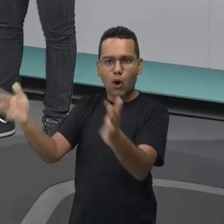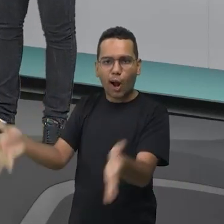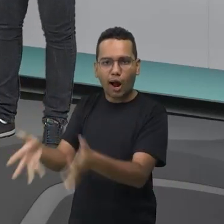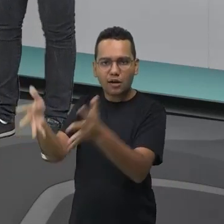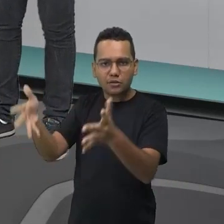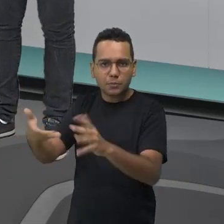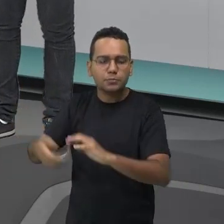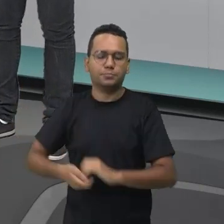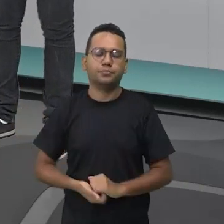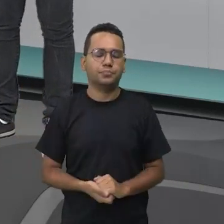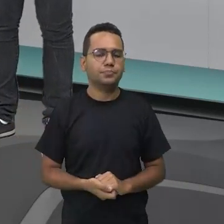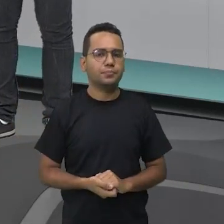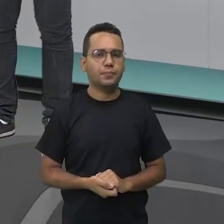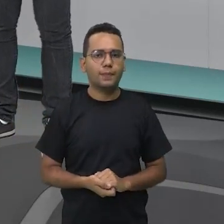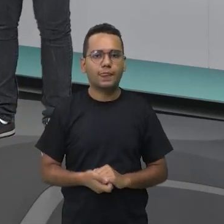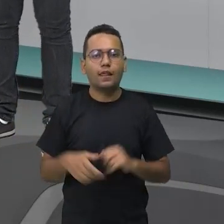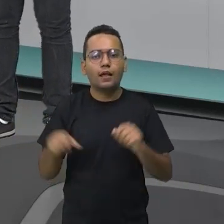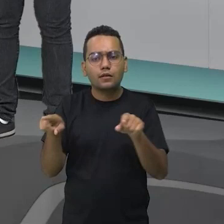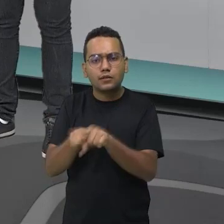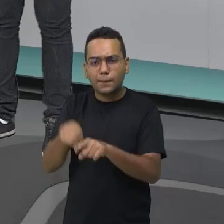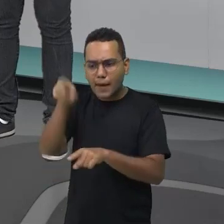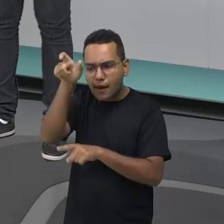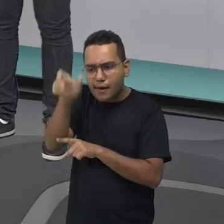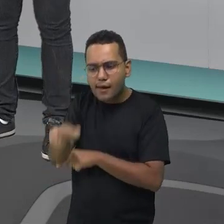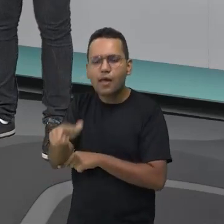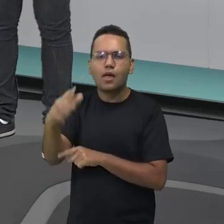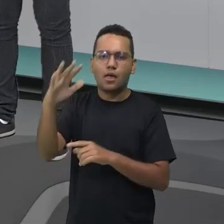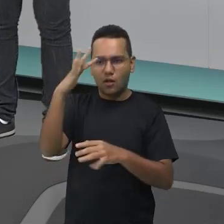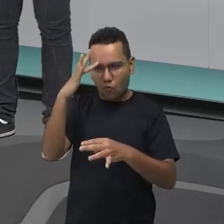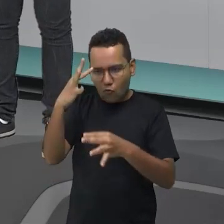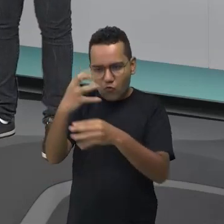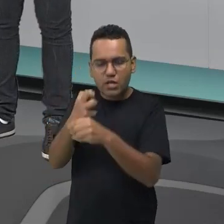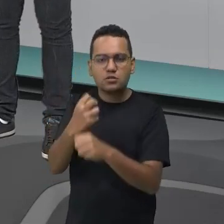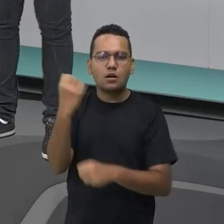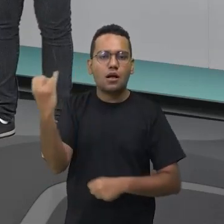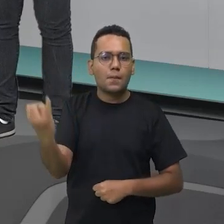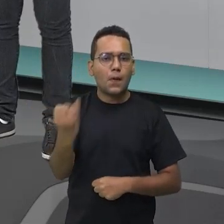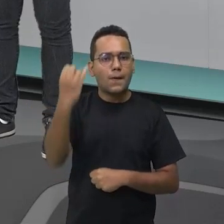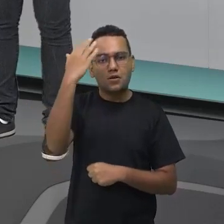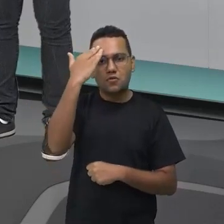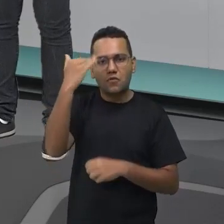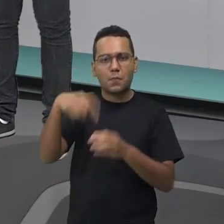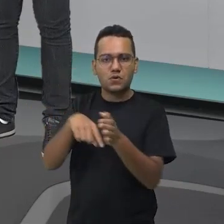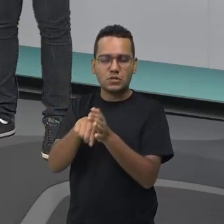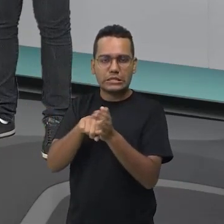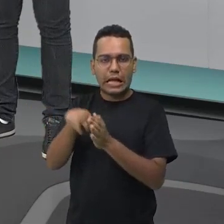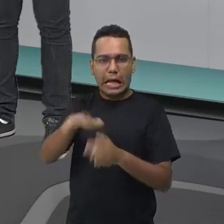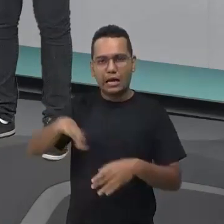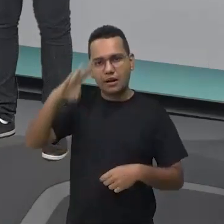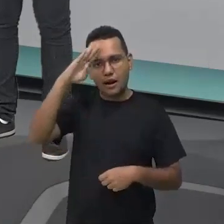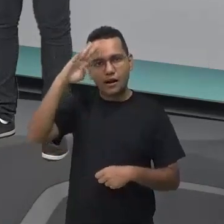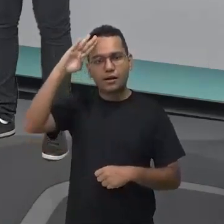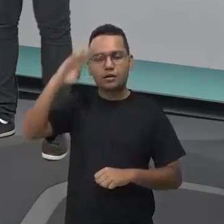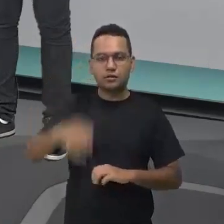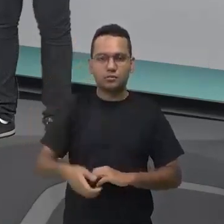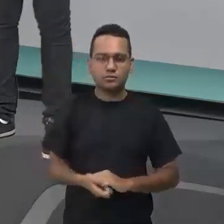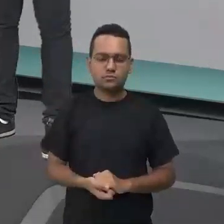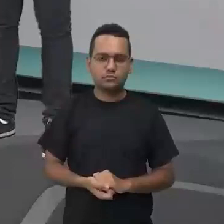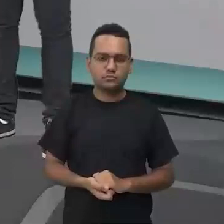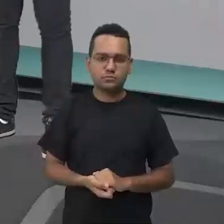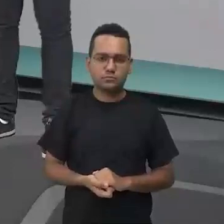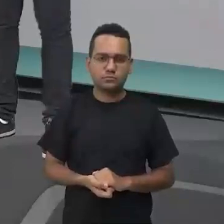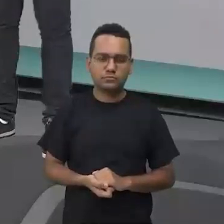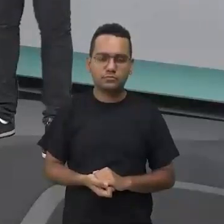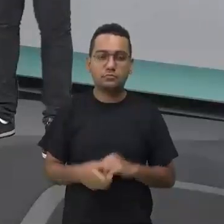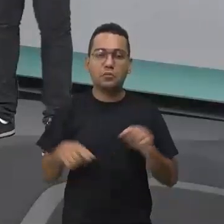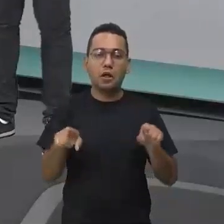Então percebam que é alguém que tem conhecimento de causa que escreveu esse texto. E observem que ele todo